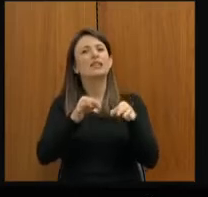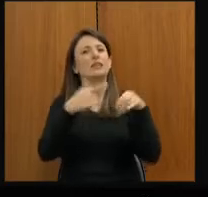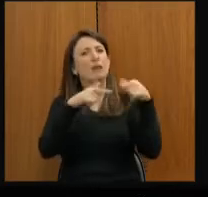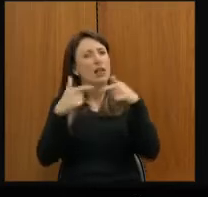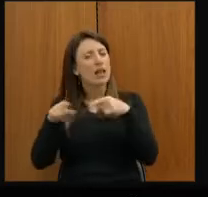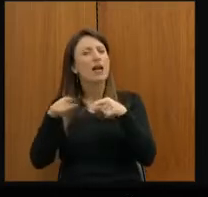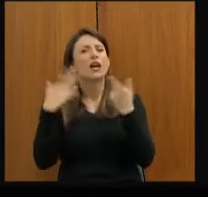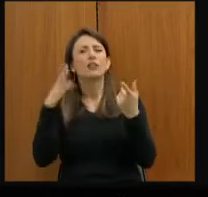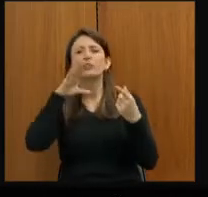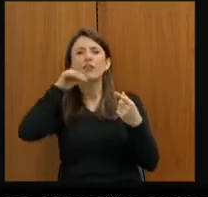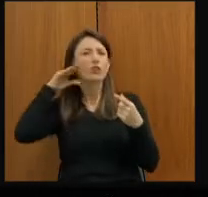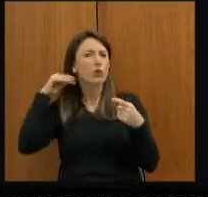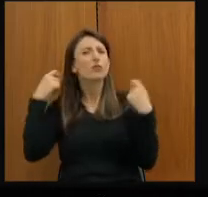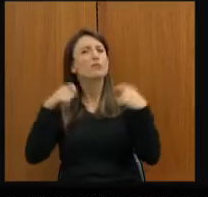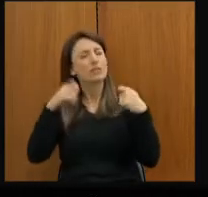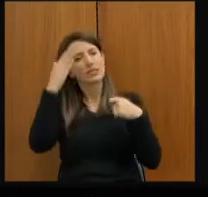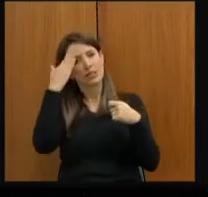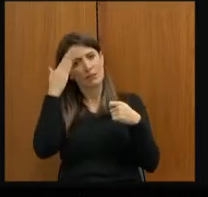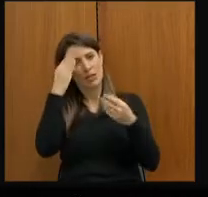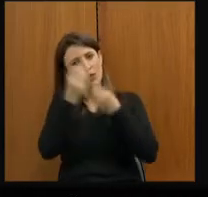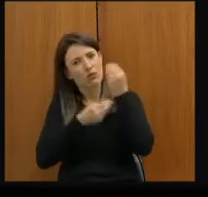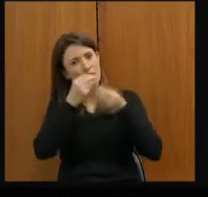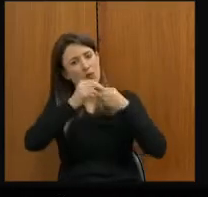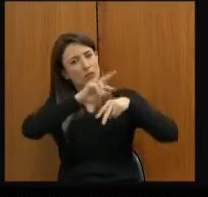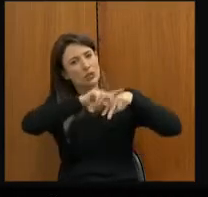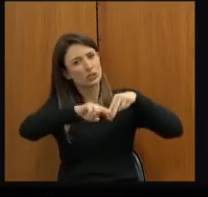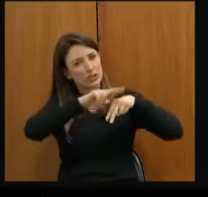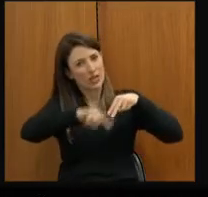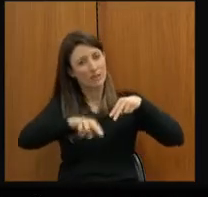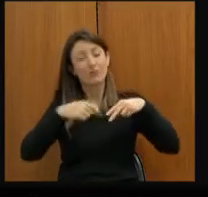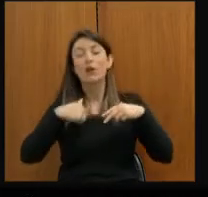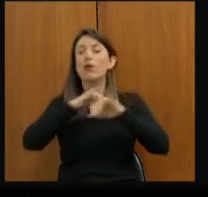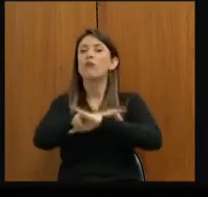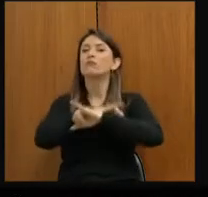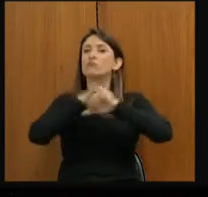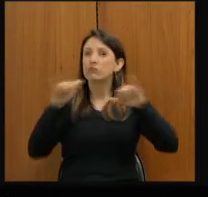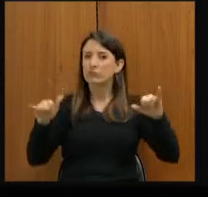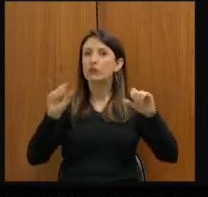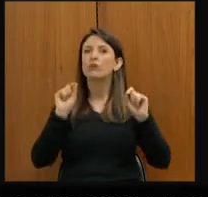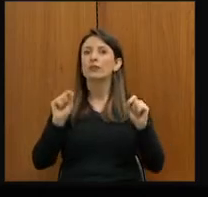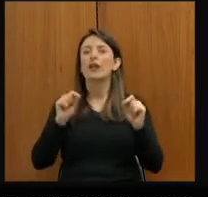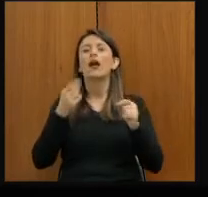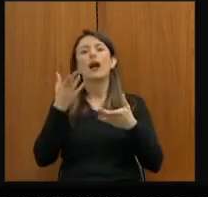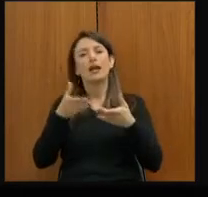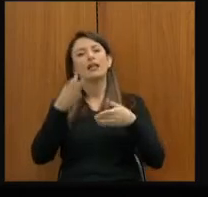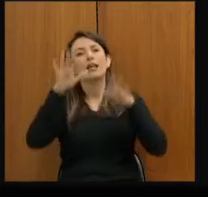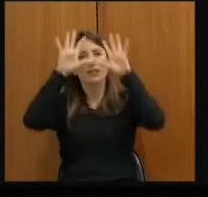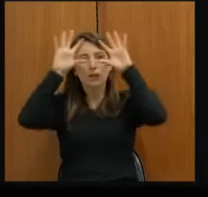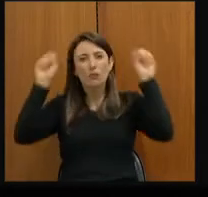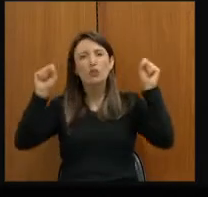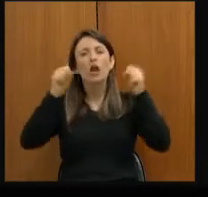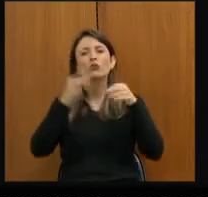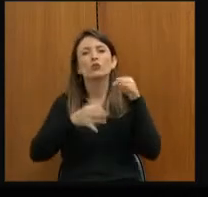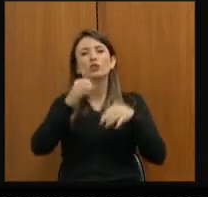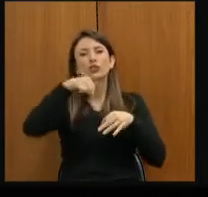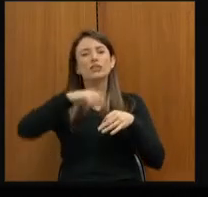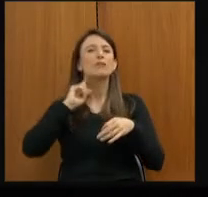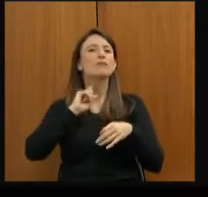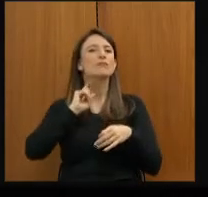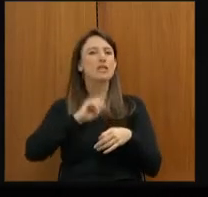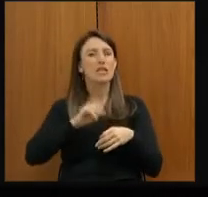os servidores Eu comunico a todos que o Tribunal de Justiça de Minas cumpriu essa resolução o curso